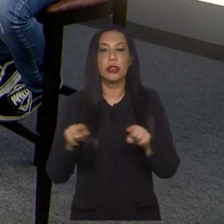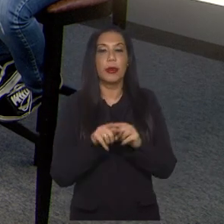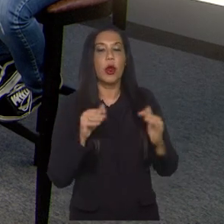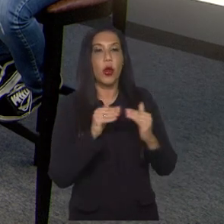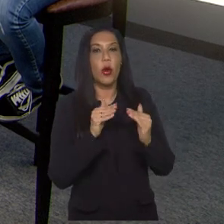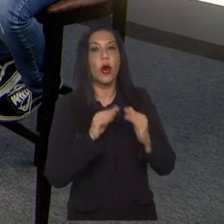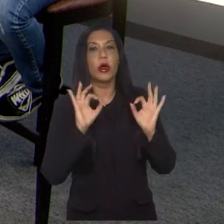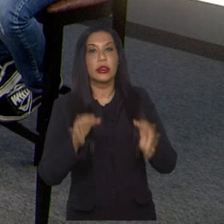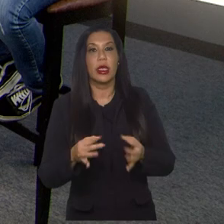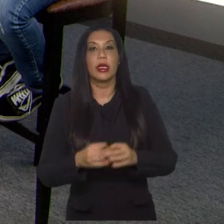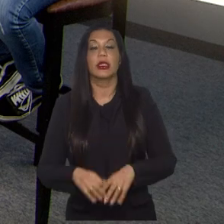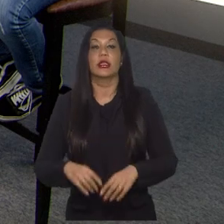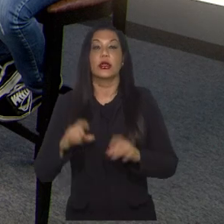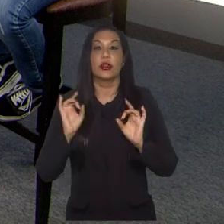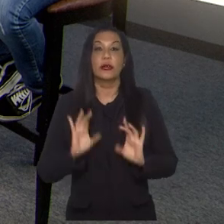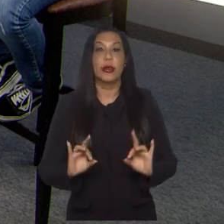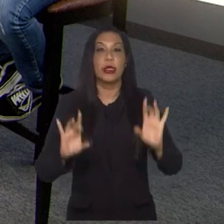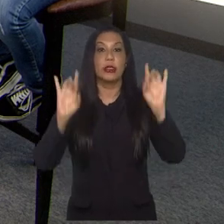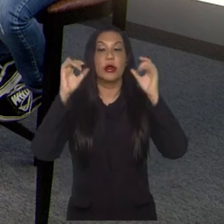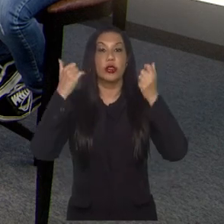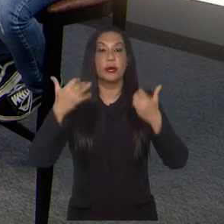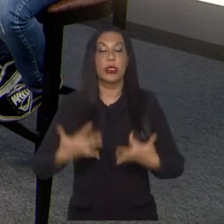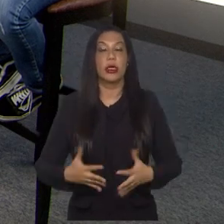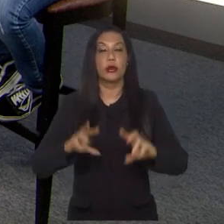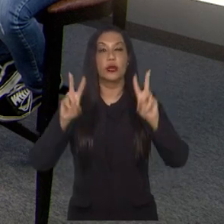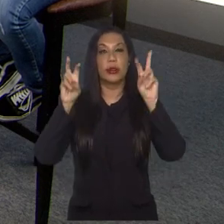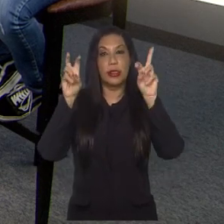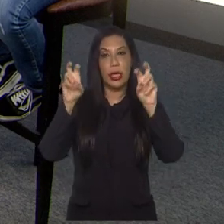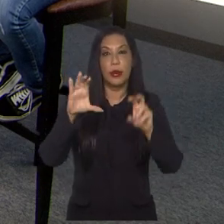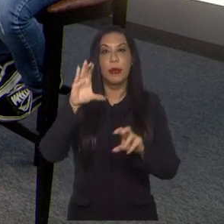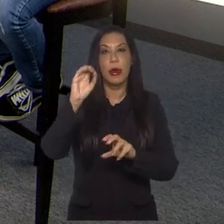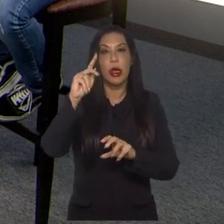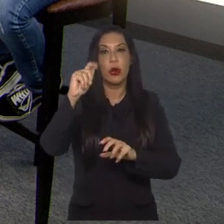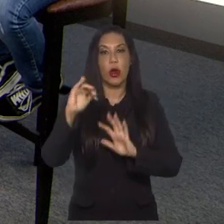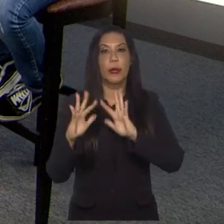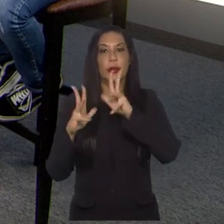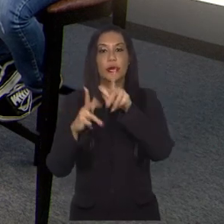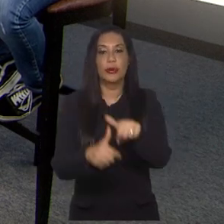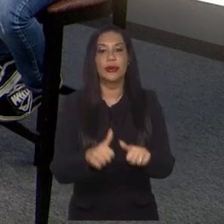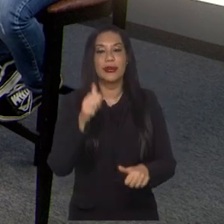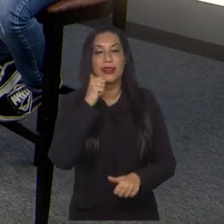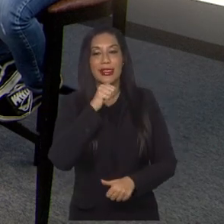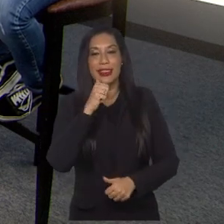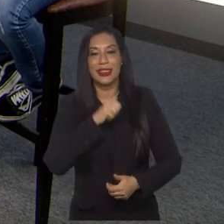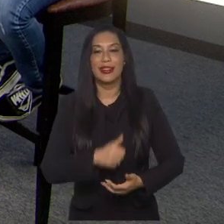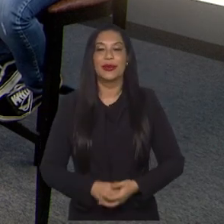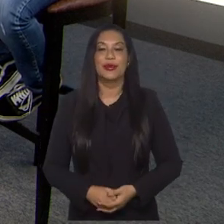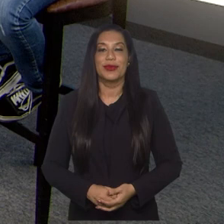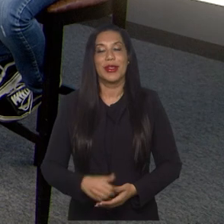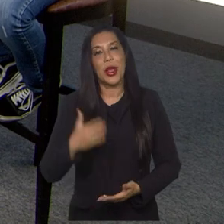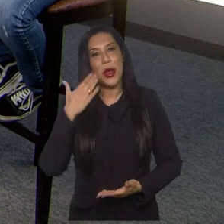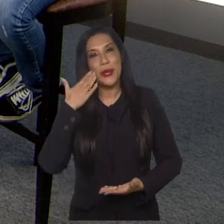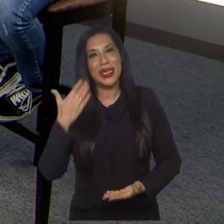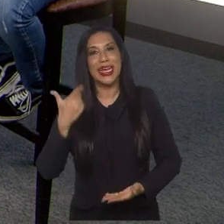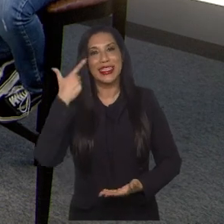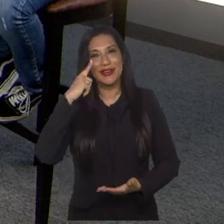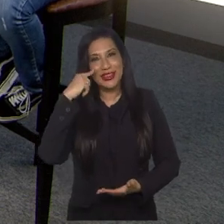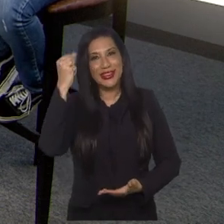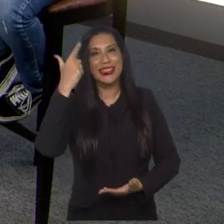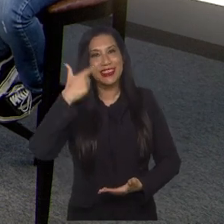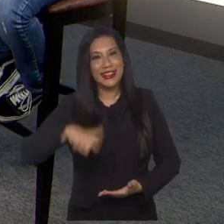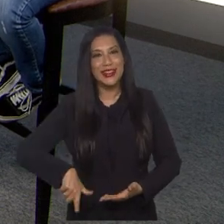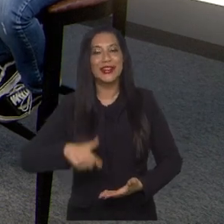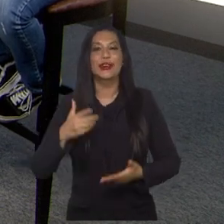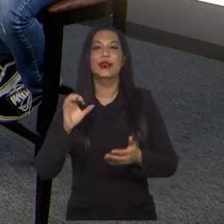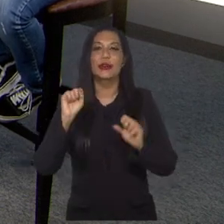isso, é claro, né? A gente está especialmente falando sobre esse assunto. Olá, Marília, Isabelle. Obrigada por convocar novamente.